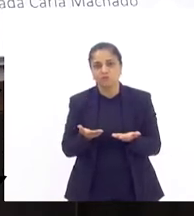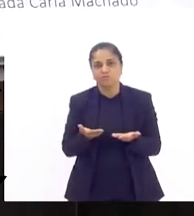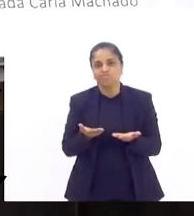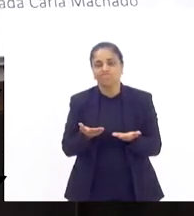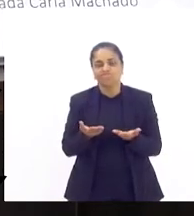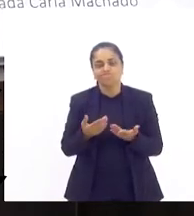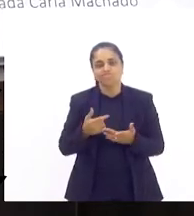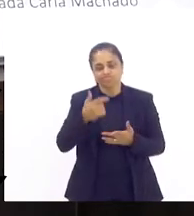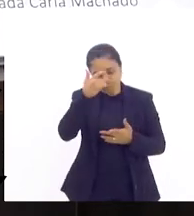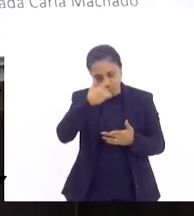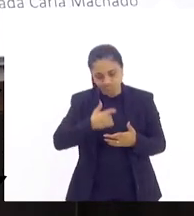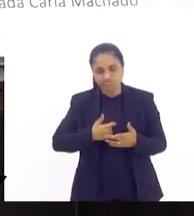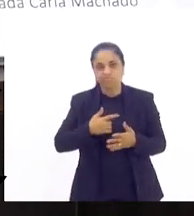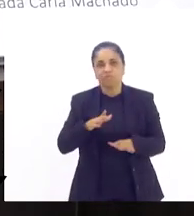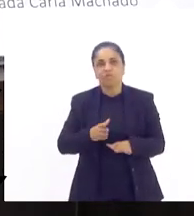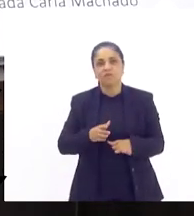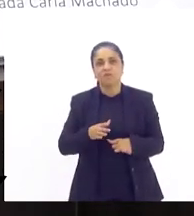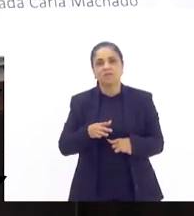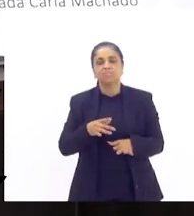aqui,